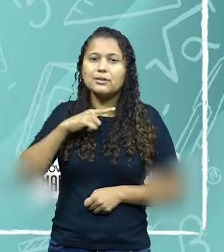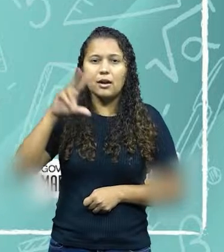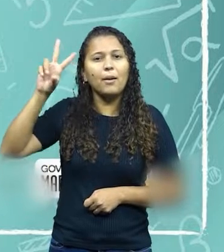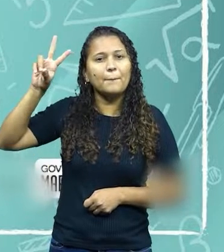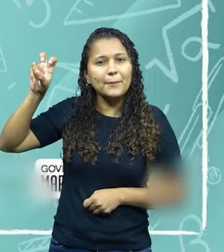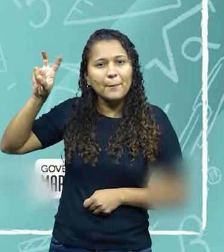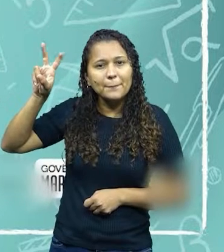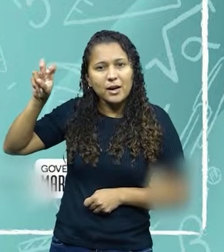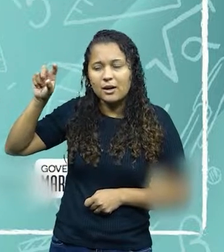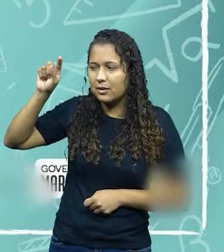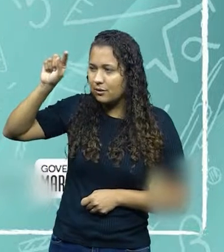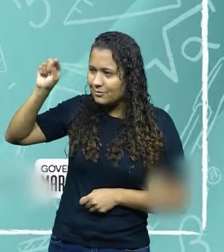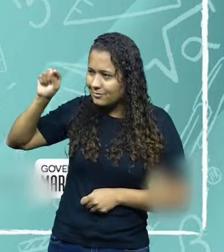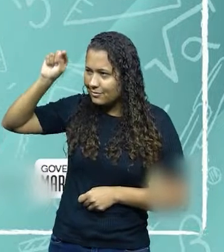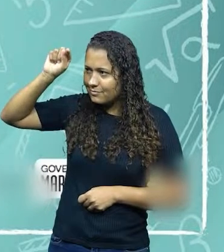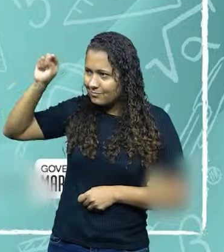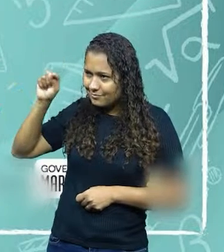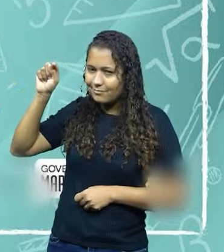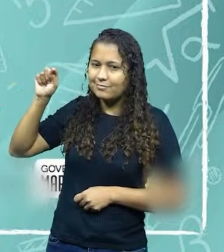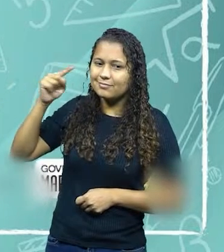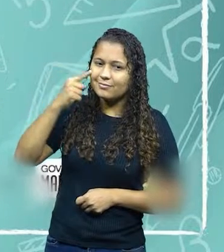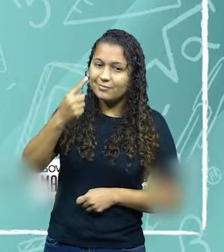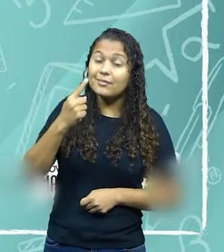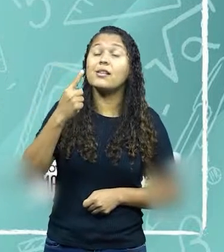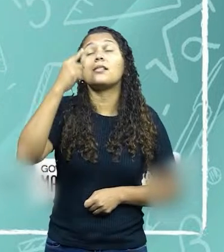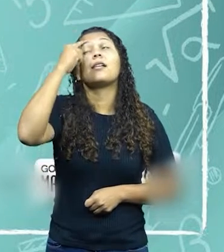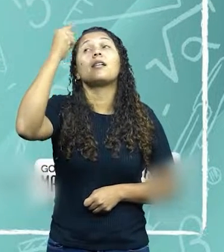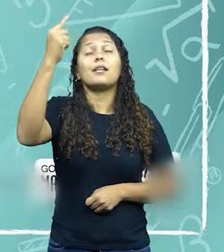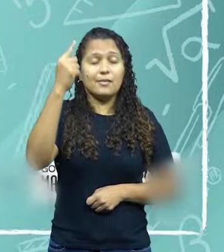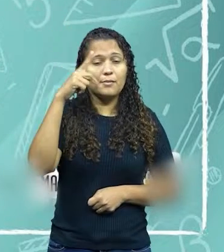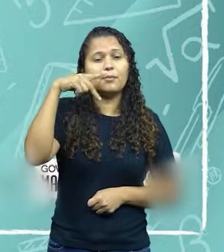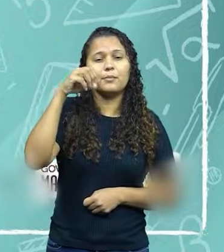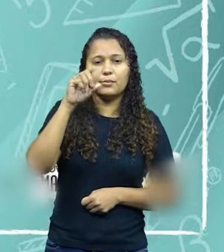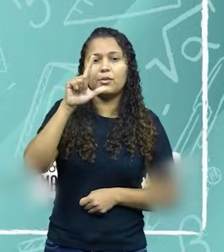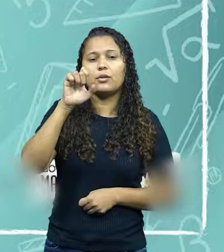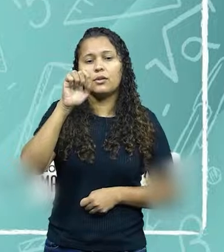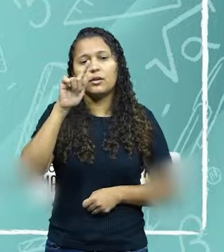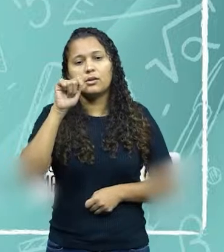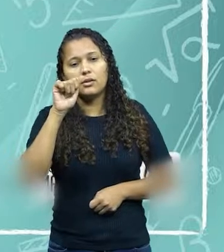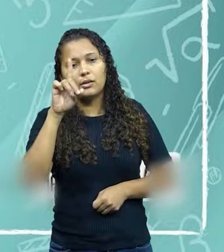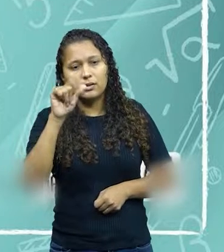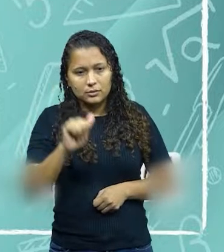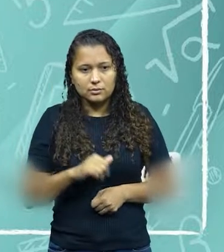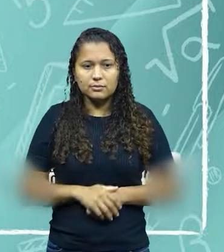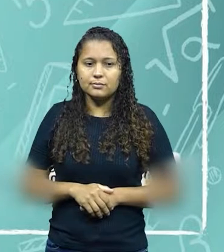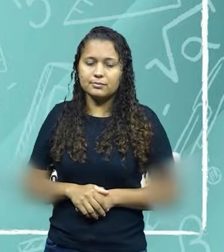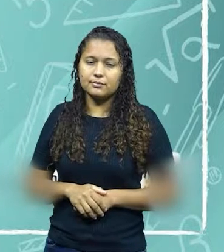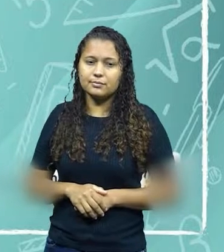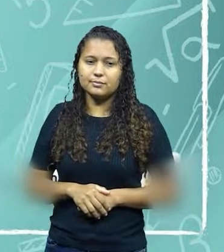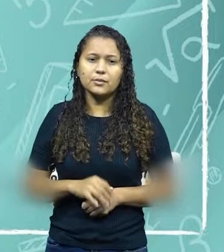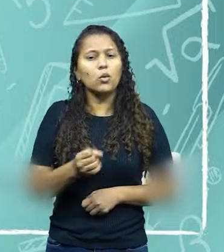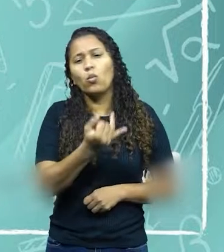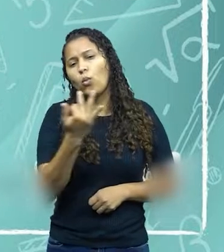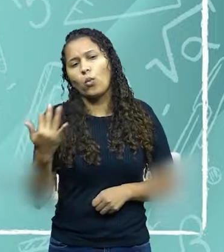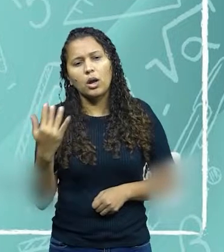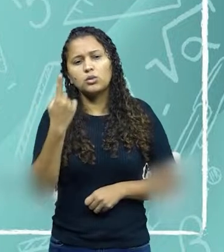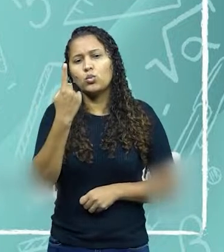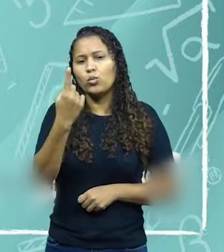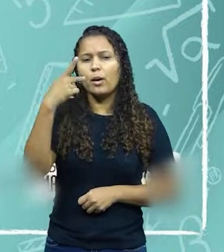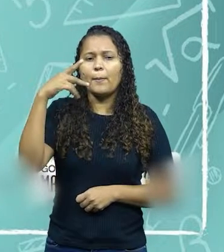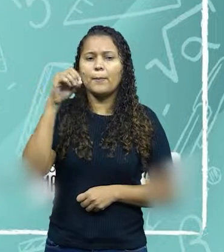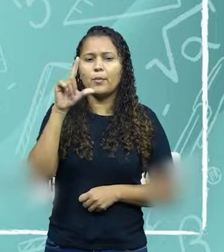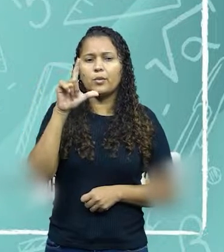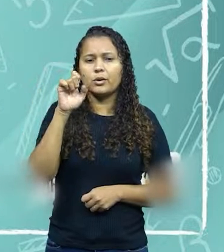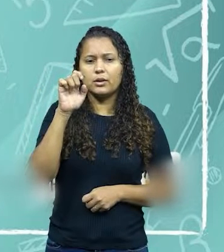para representar a polegada. Então, sempre que vocês olharem o apóstrofo, vocês sabem que se trata de polegada. E quanto equivale